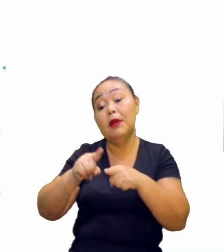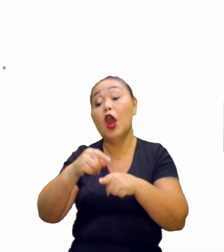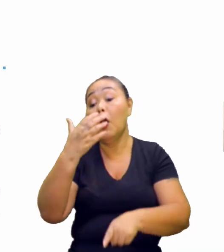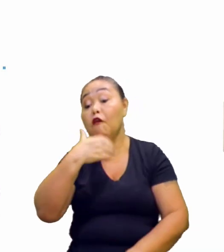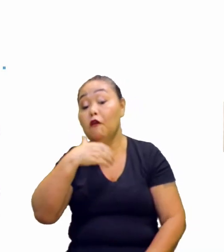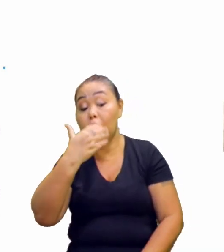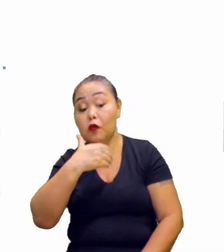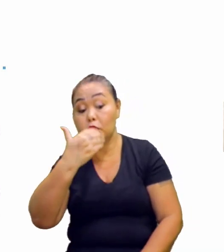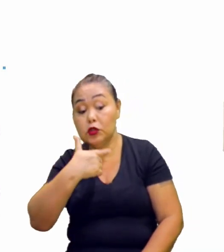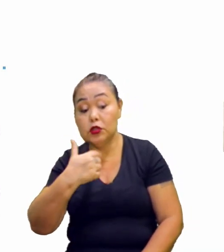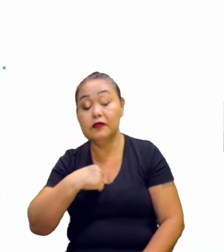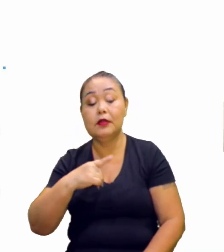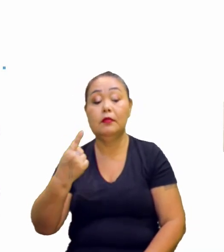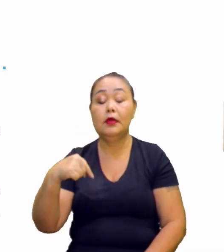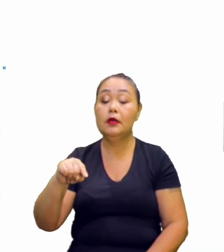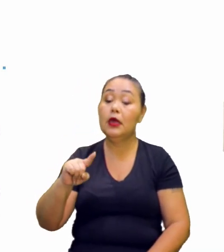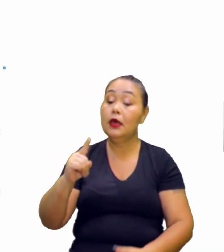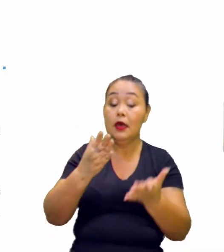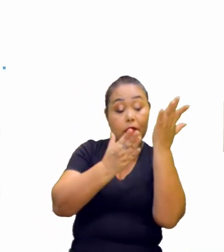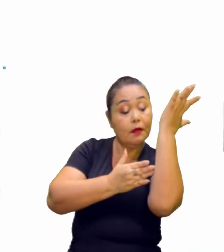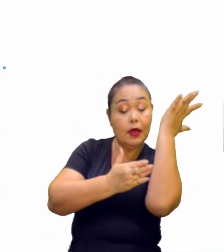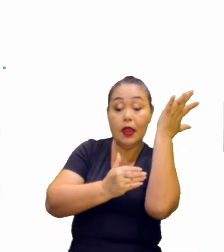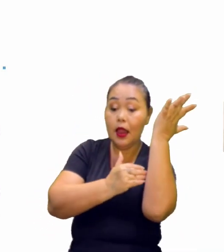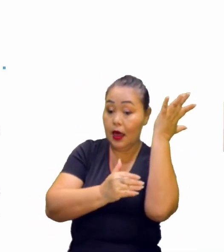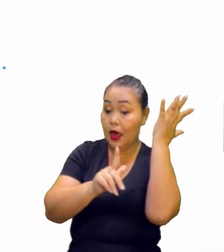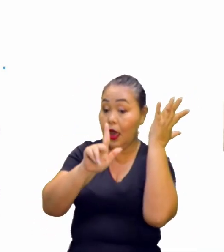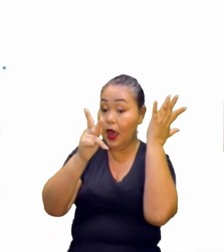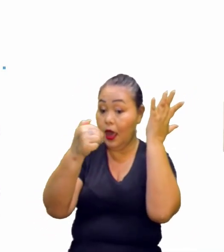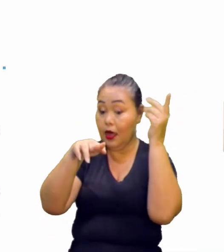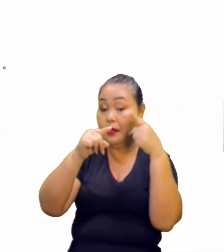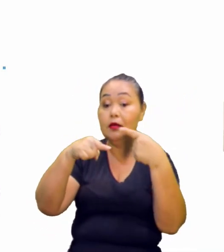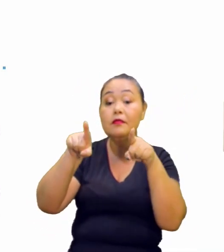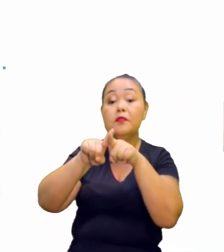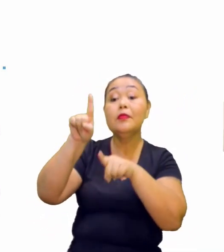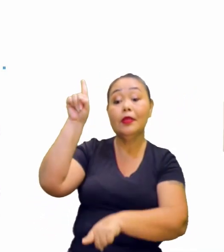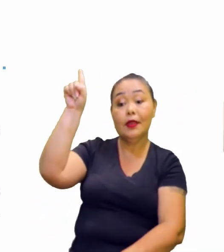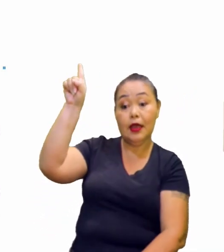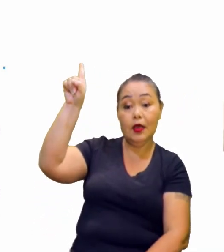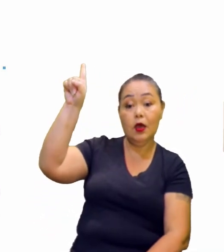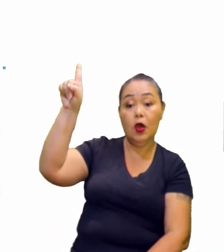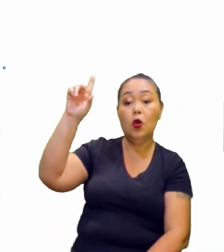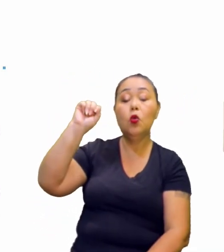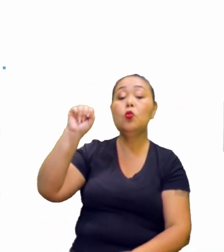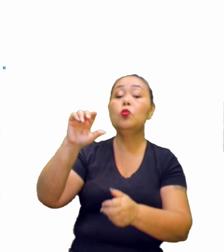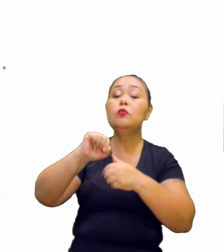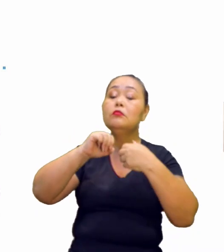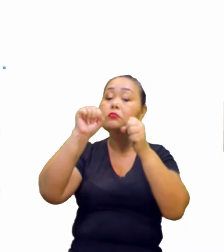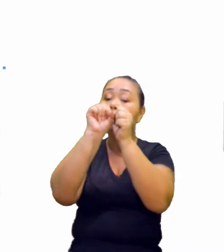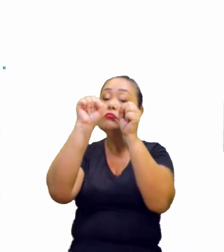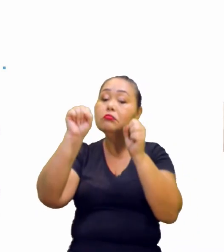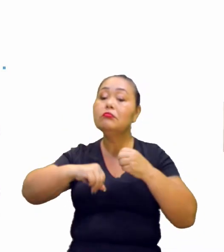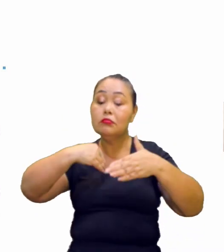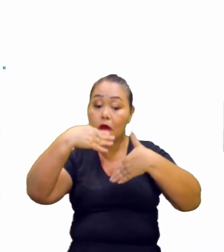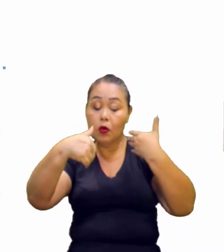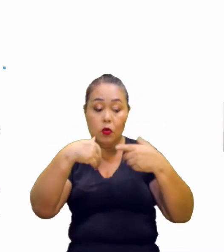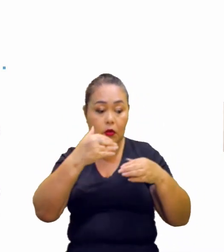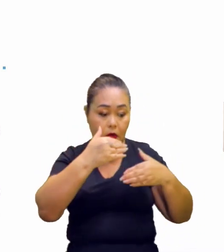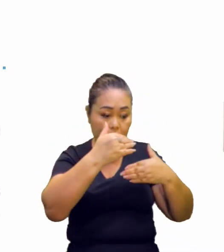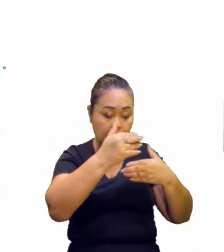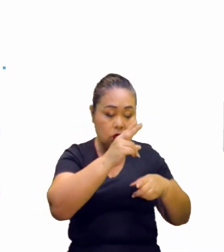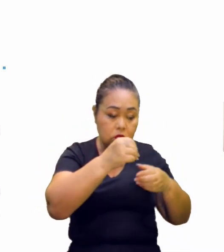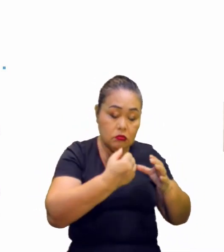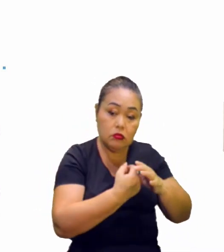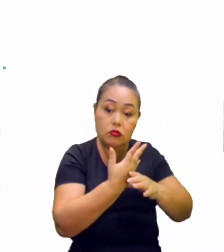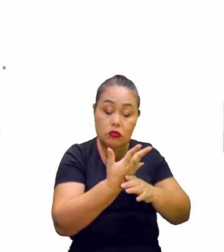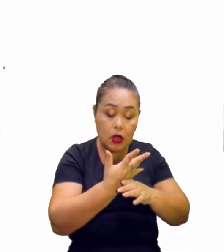Isso aqui nos quintais agroflorestais. E nos sistemas agroflorestais sucessionais, sistemas de sucessão de culturas que mantêm o